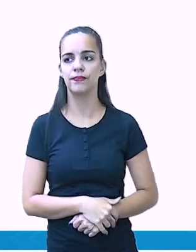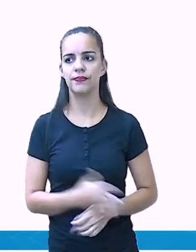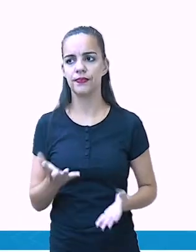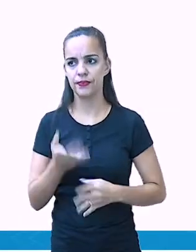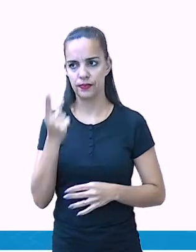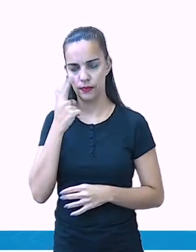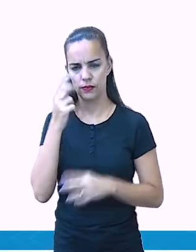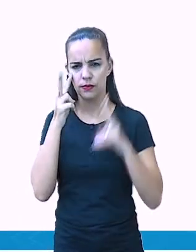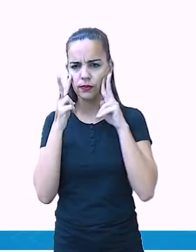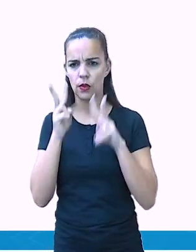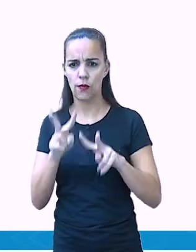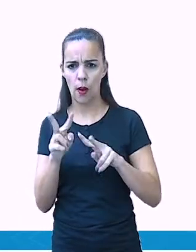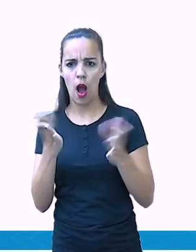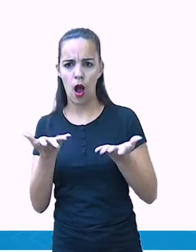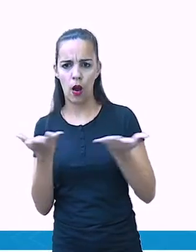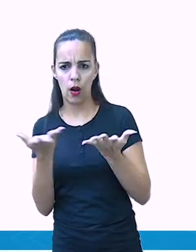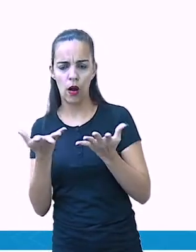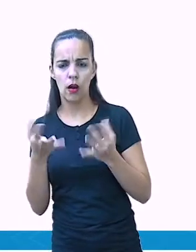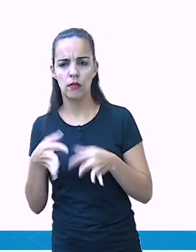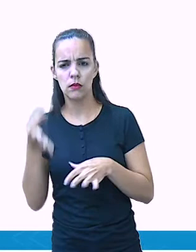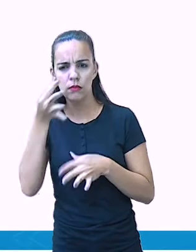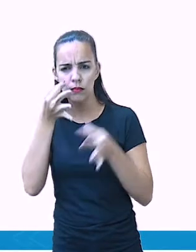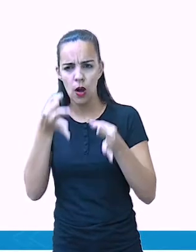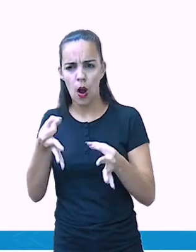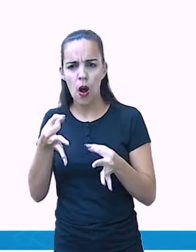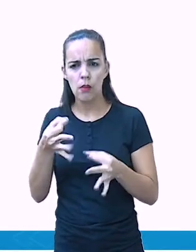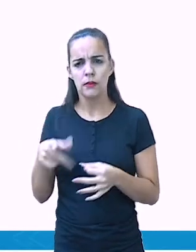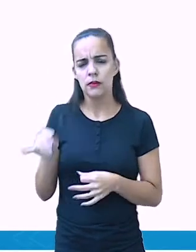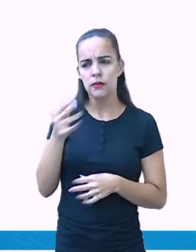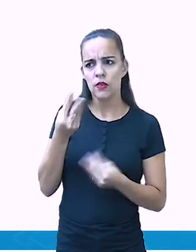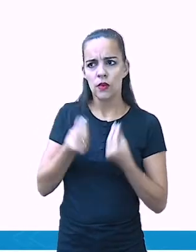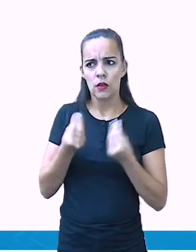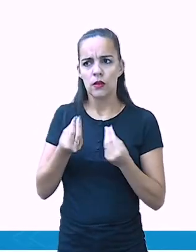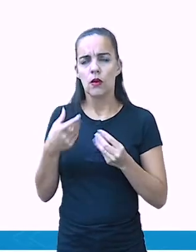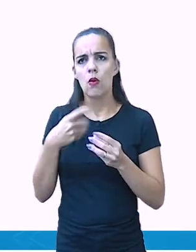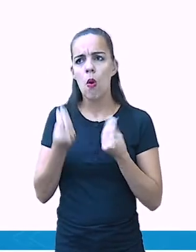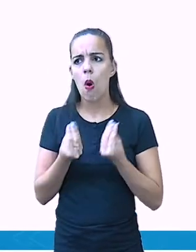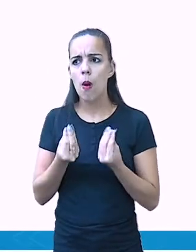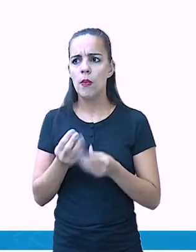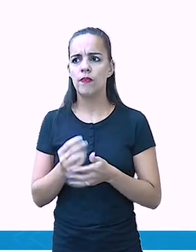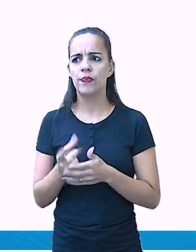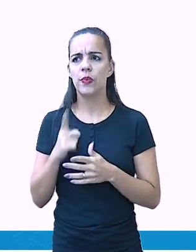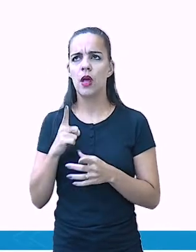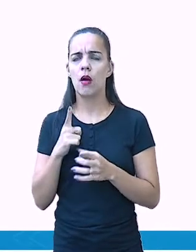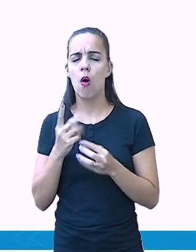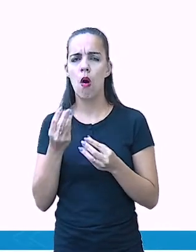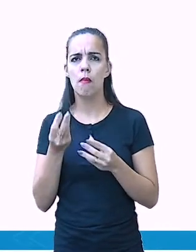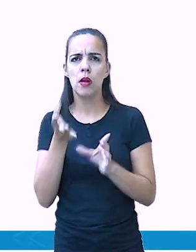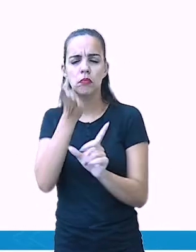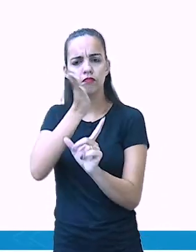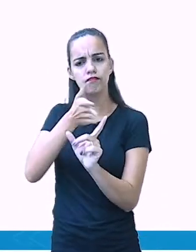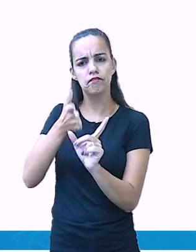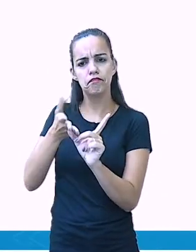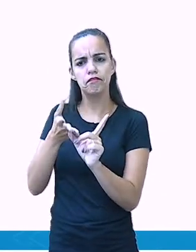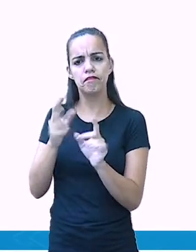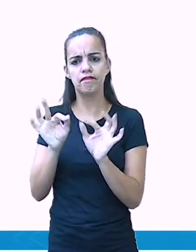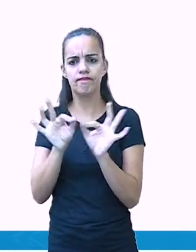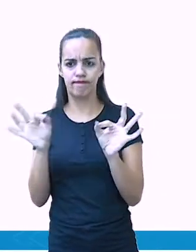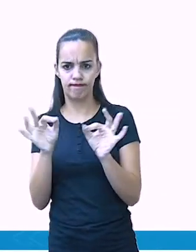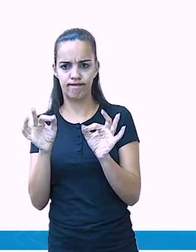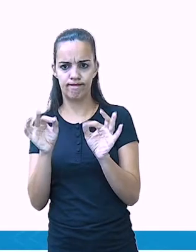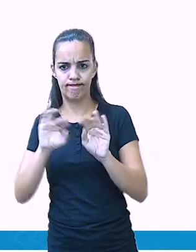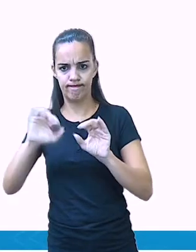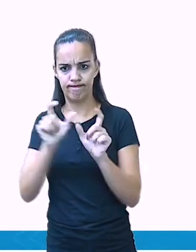vamos observar a nossa emissão de voz e ver quantas emissões a gente faz para a palavra janela. Então, vamos